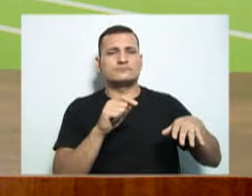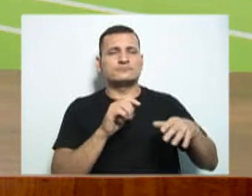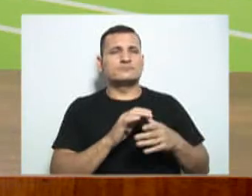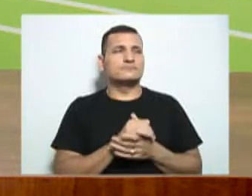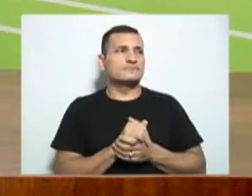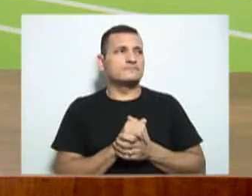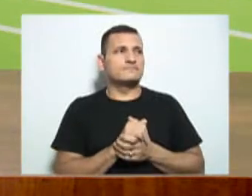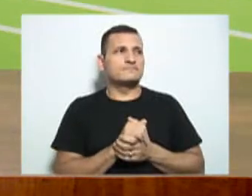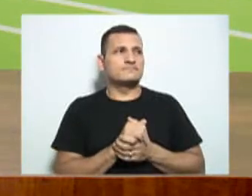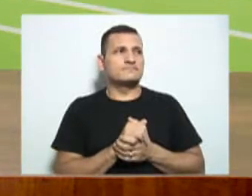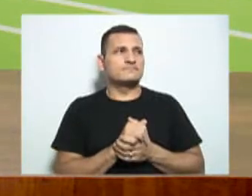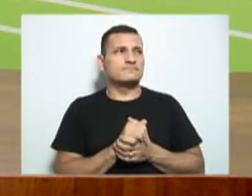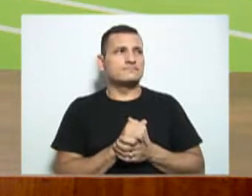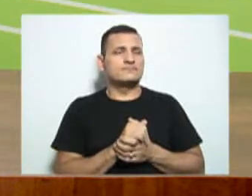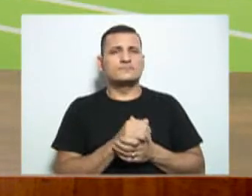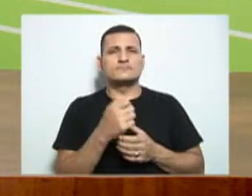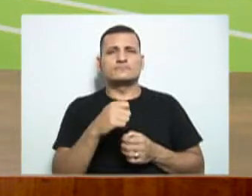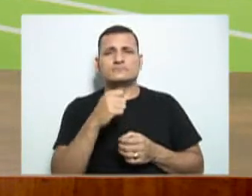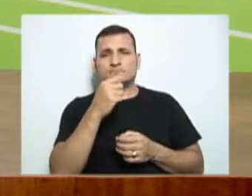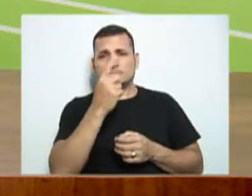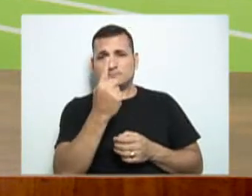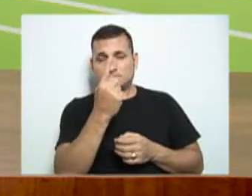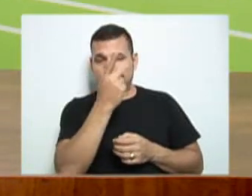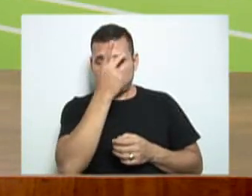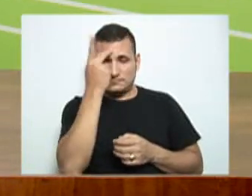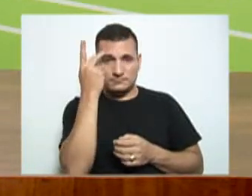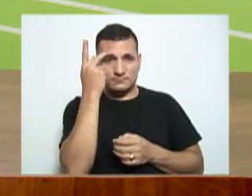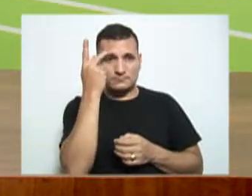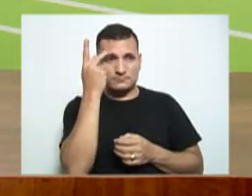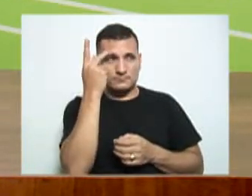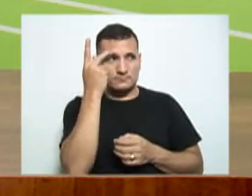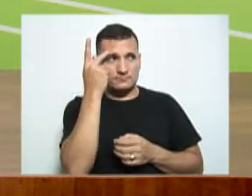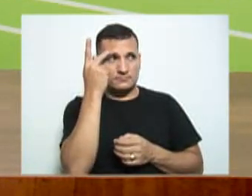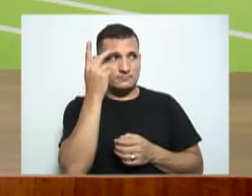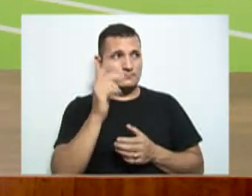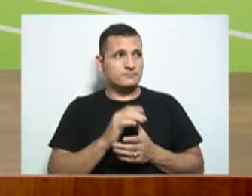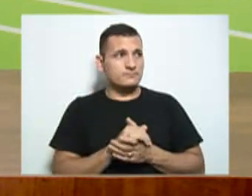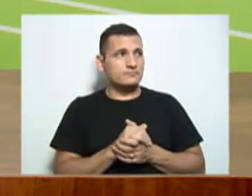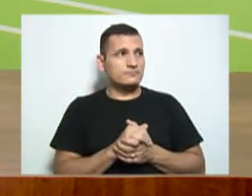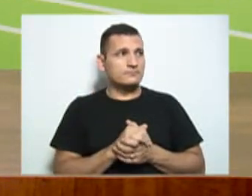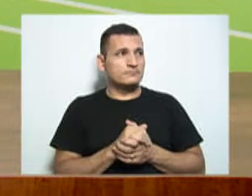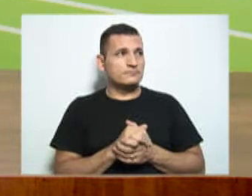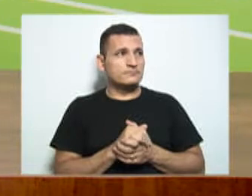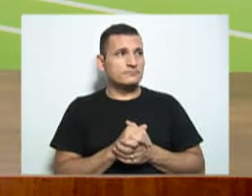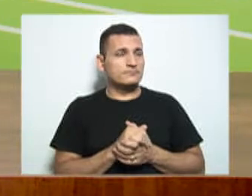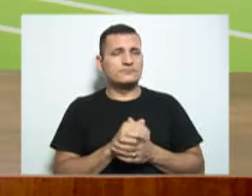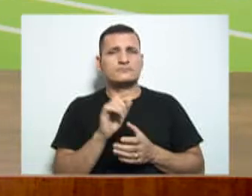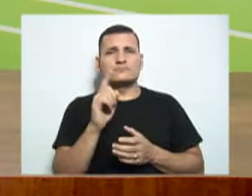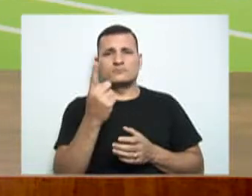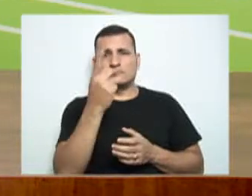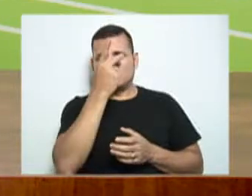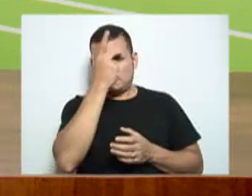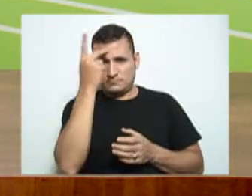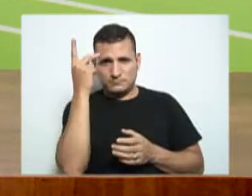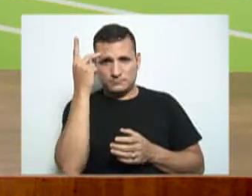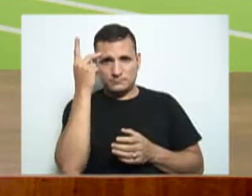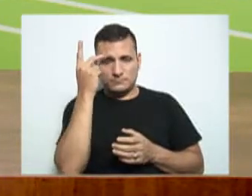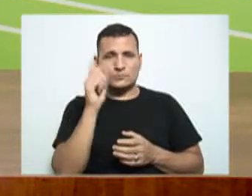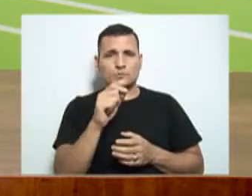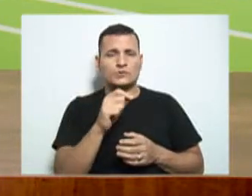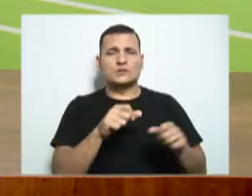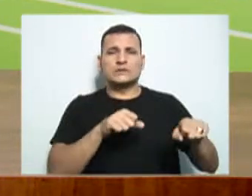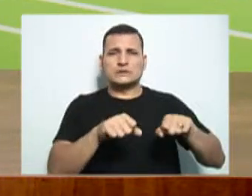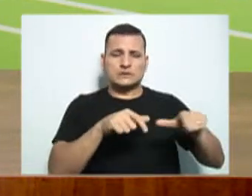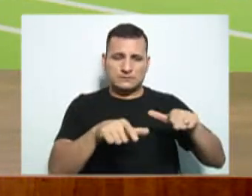pessoa, trabalhando,